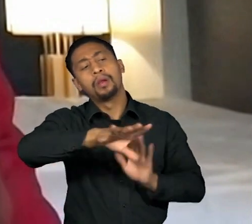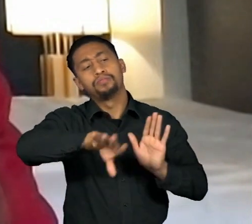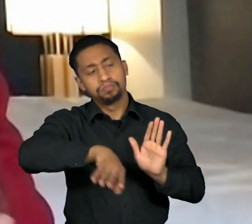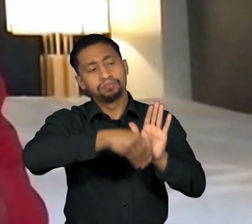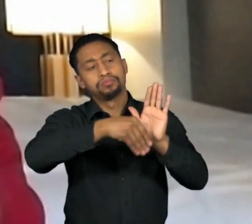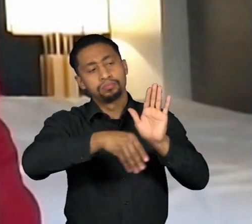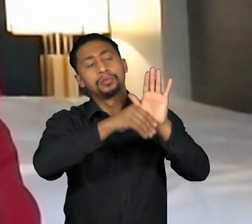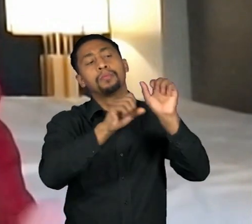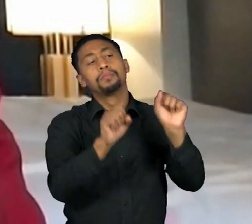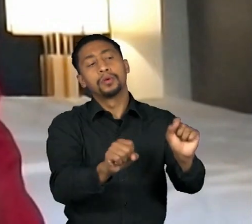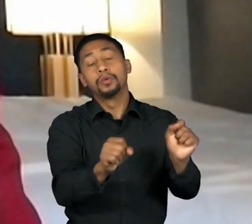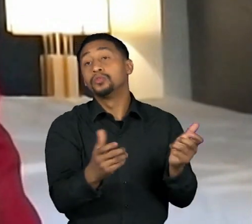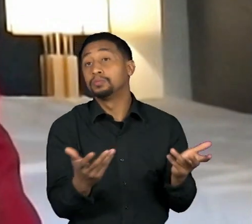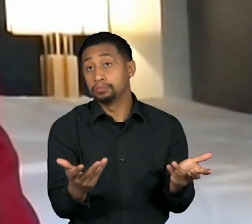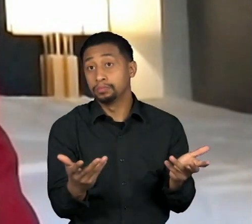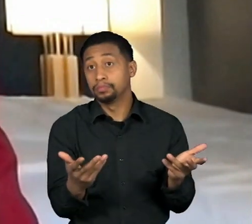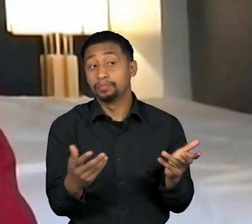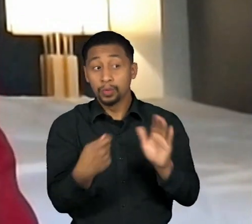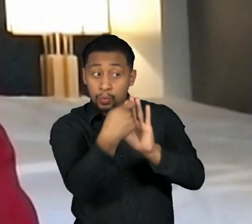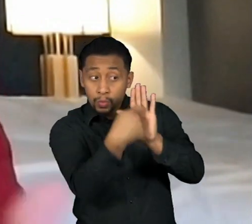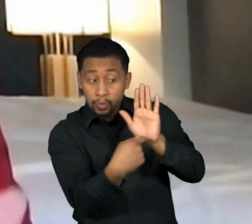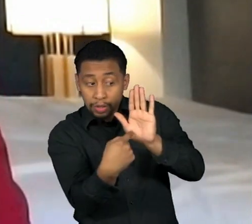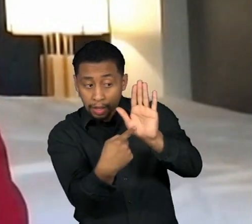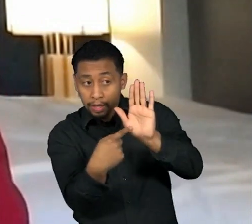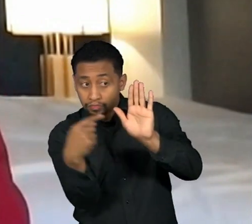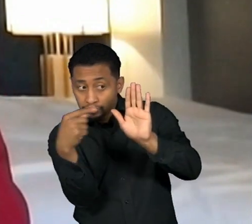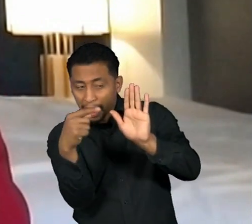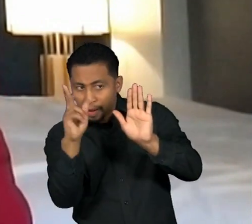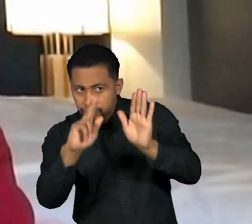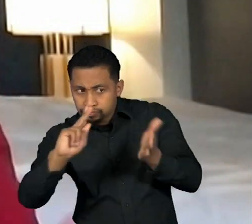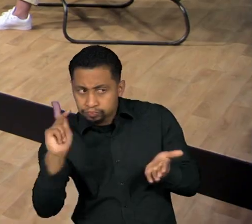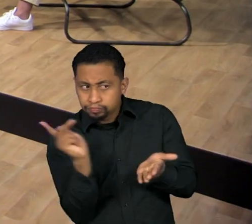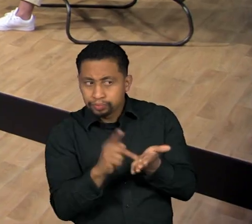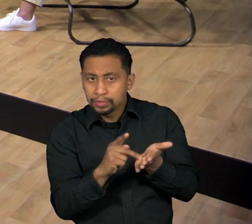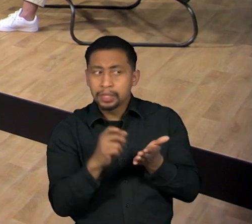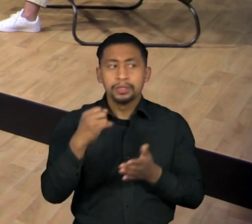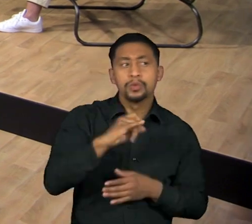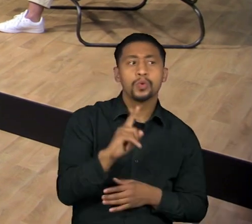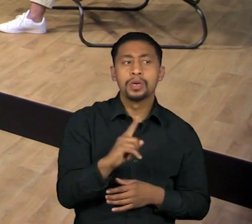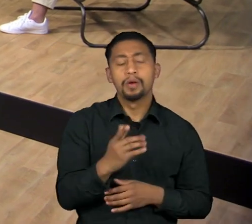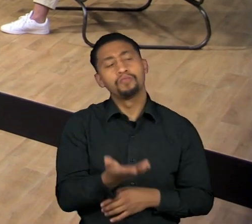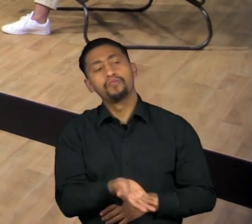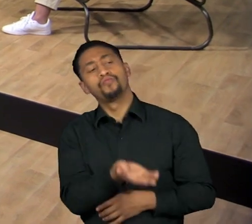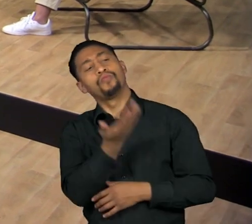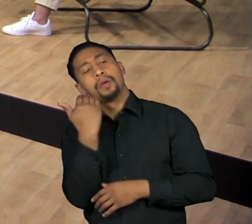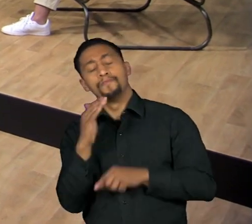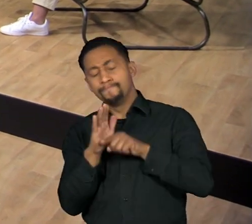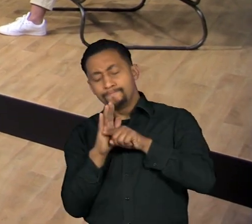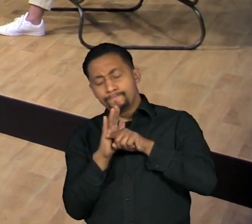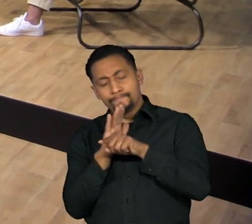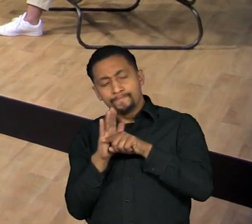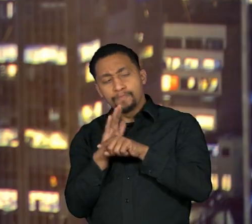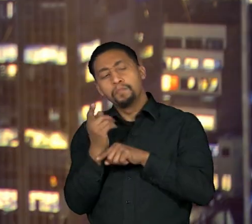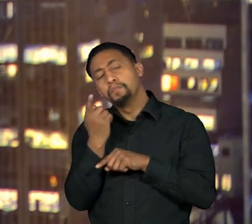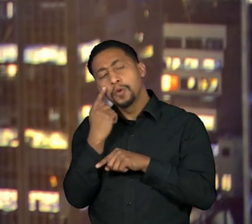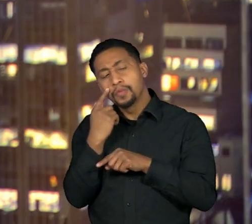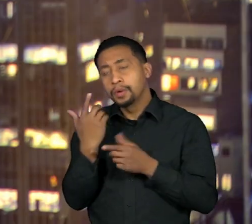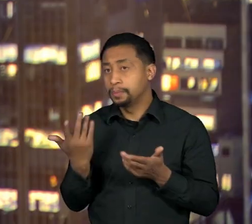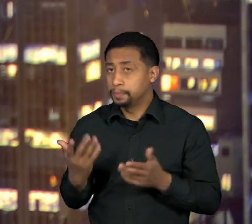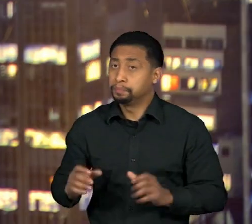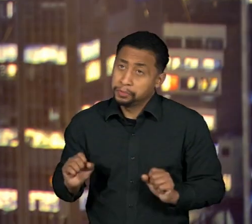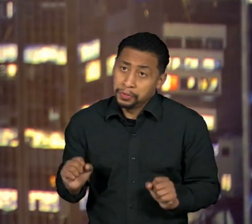que o que está sendo colocado aqui é verdadeiro? Vamos pesquisar as referências que estão aqui.